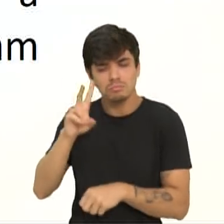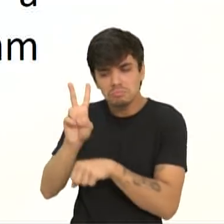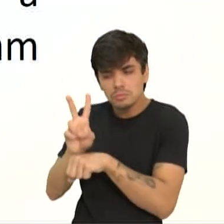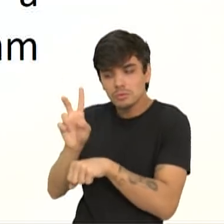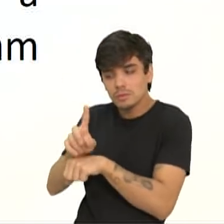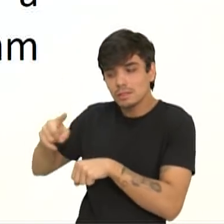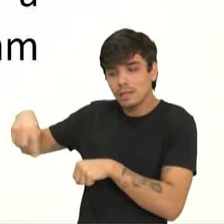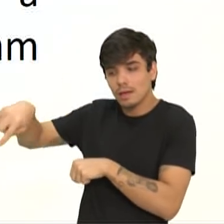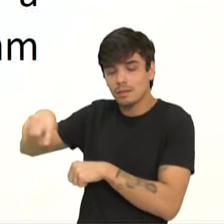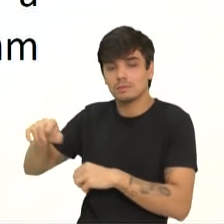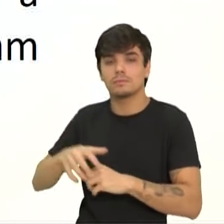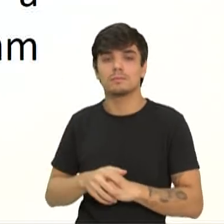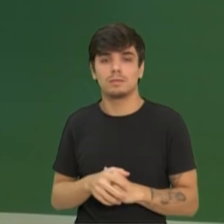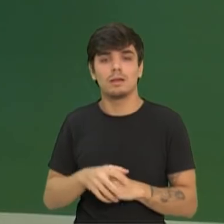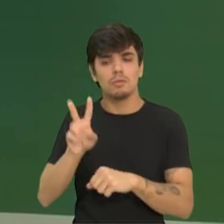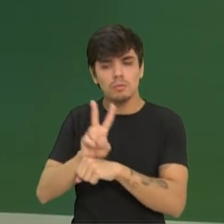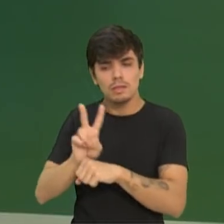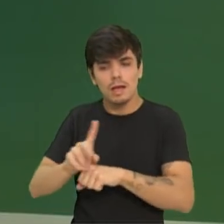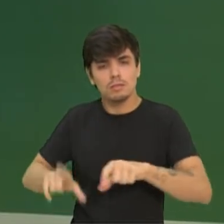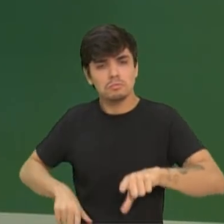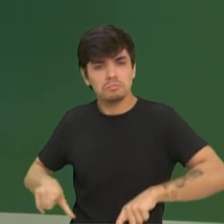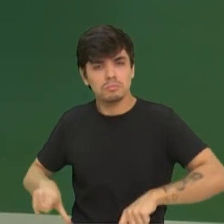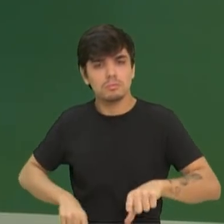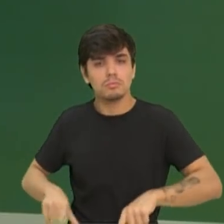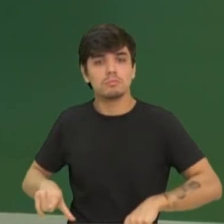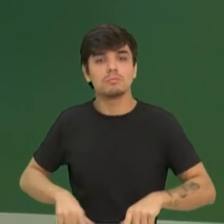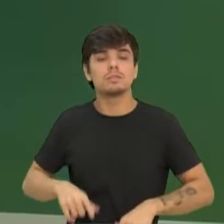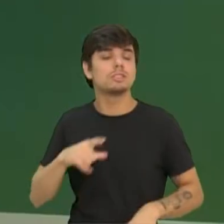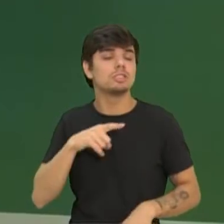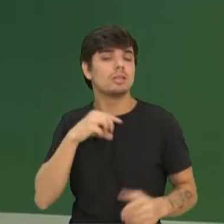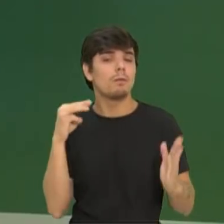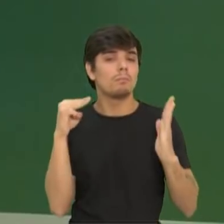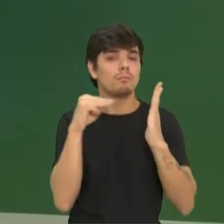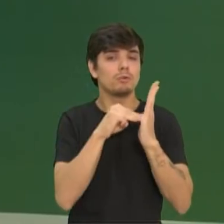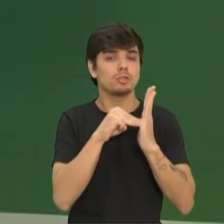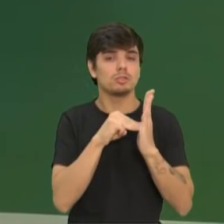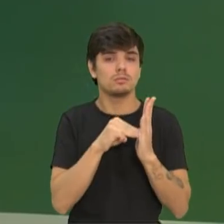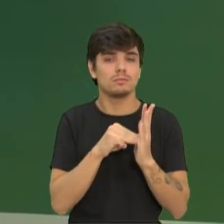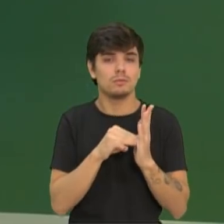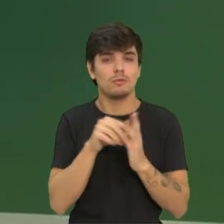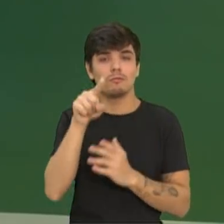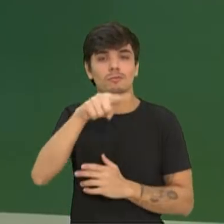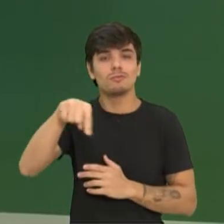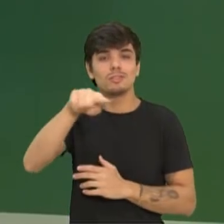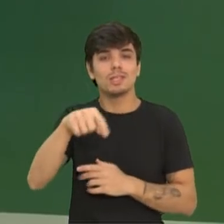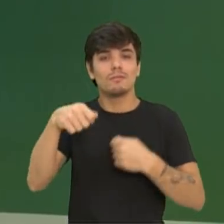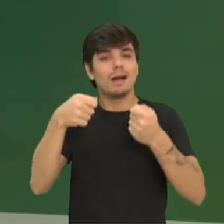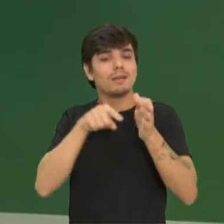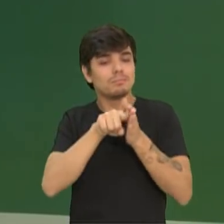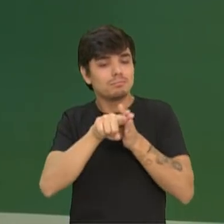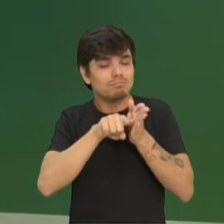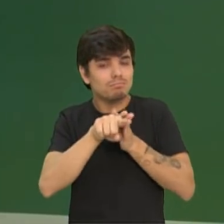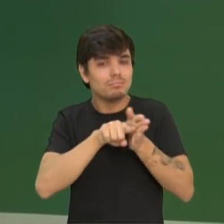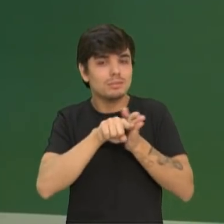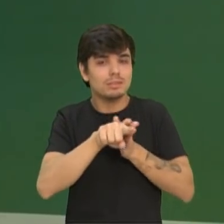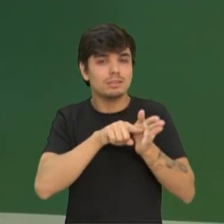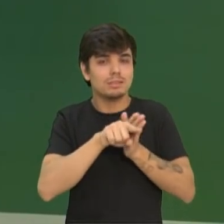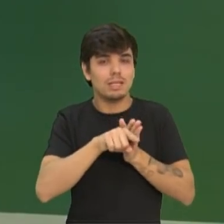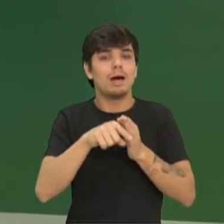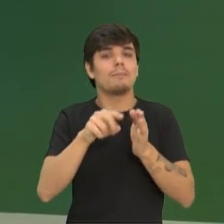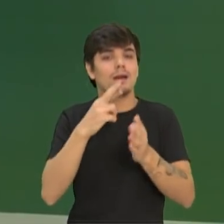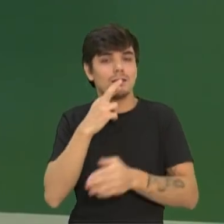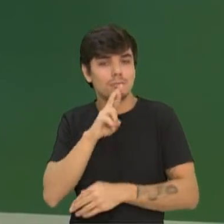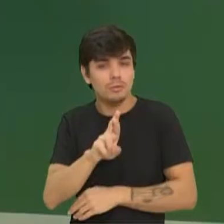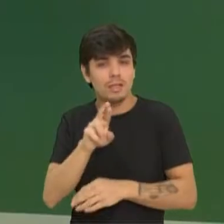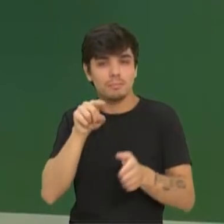preocupava com os primos. E tinha um motivo essa preocupação. O motivo você vai precisar identificar para responder a pergunta,